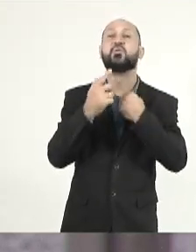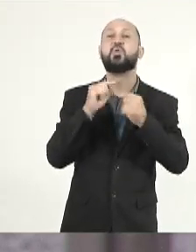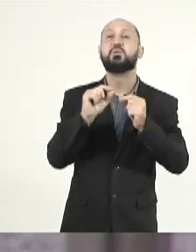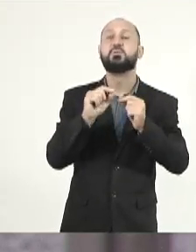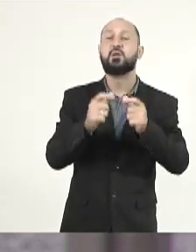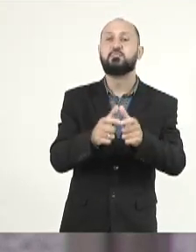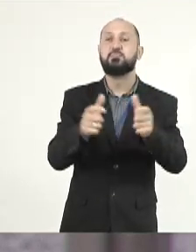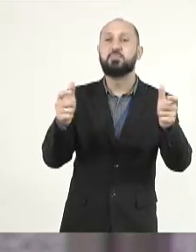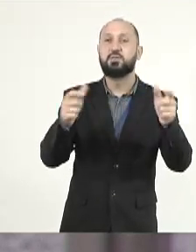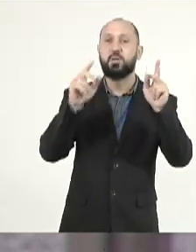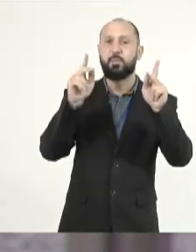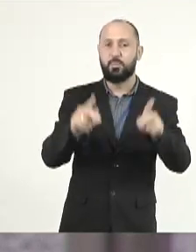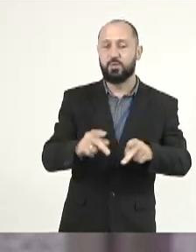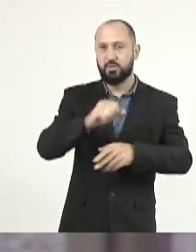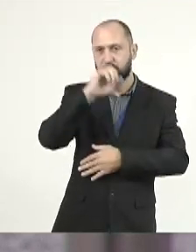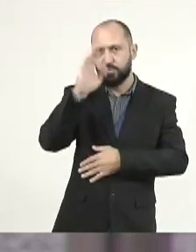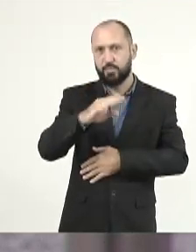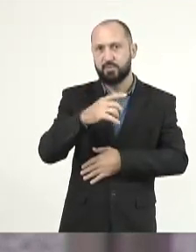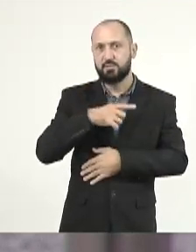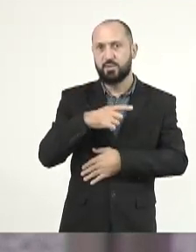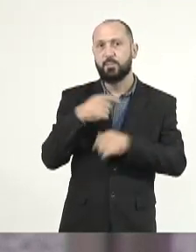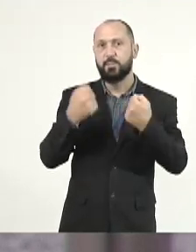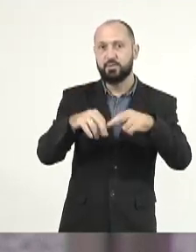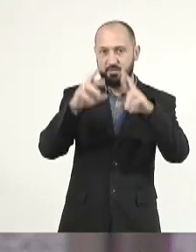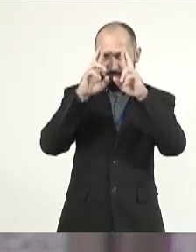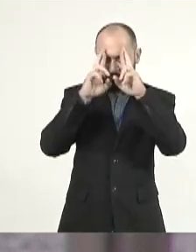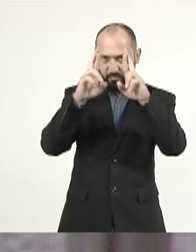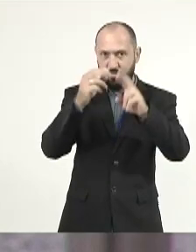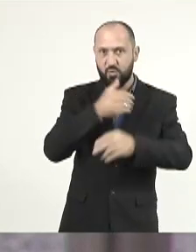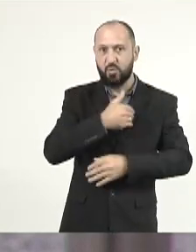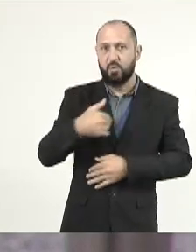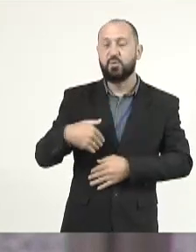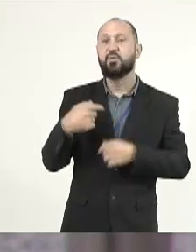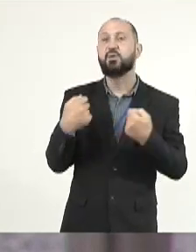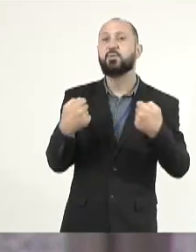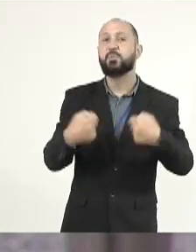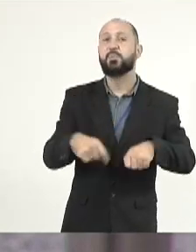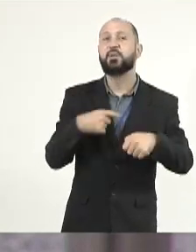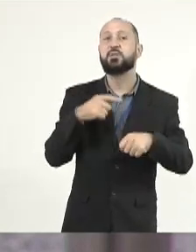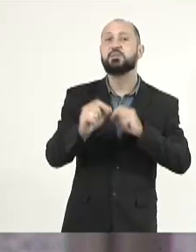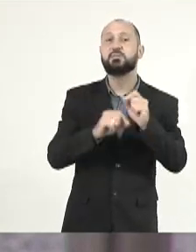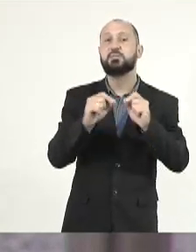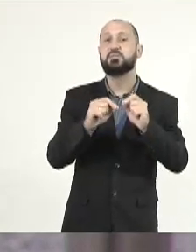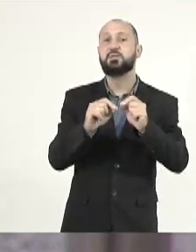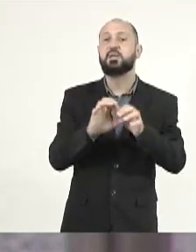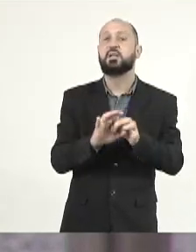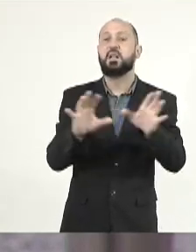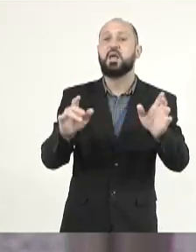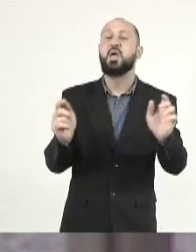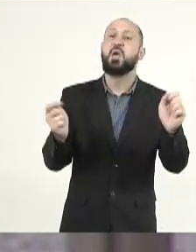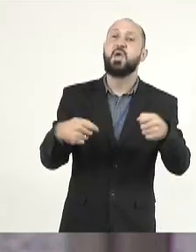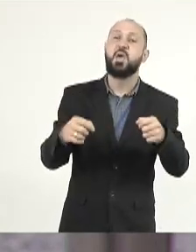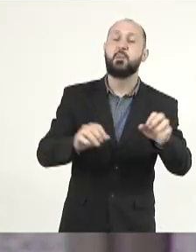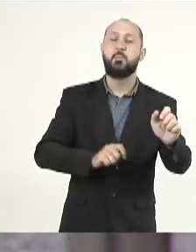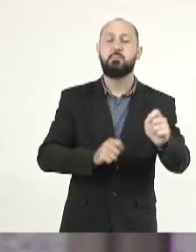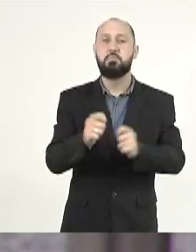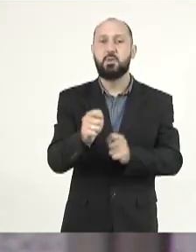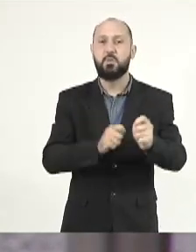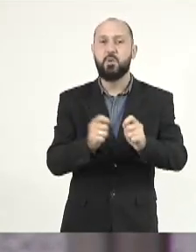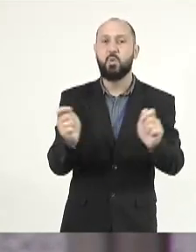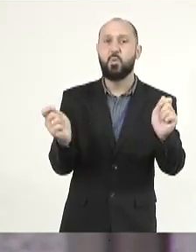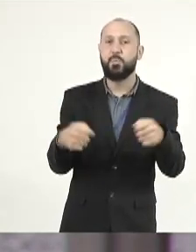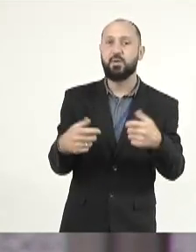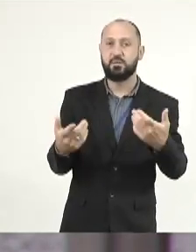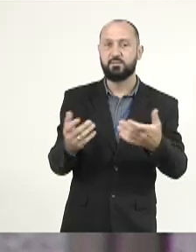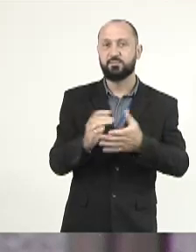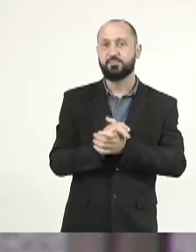da maioria da população brasileira, tem que ser respeitada. E o governo tem que ser mais diligente e preparado, com